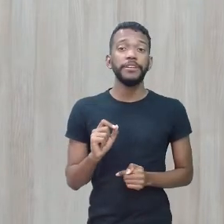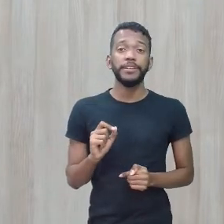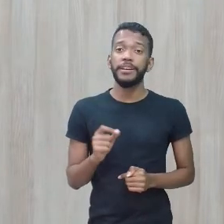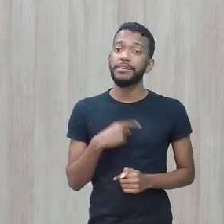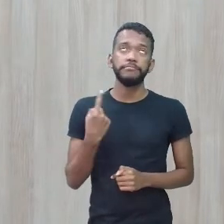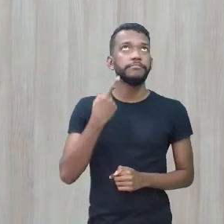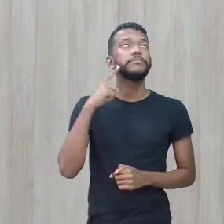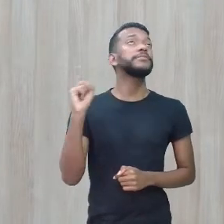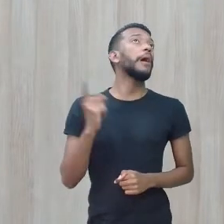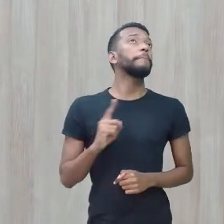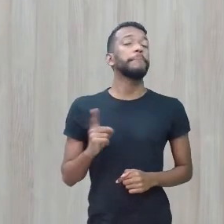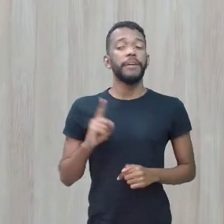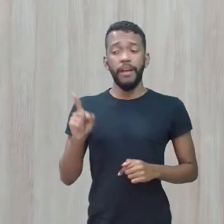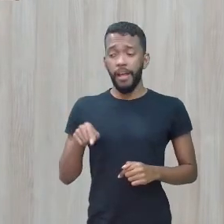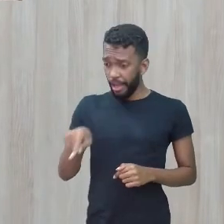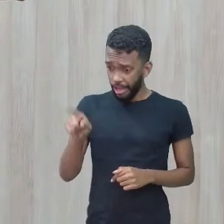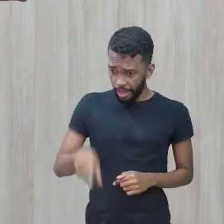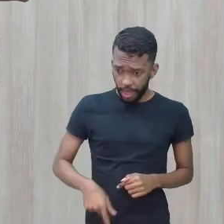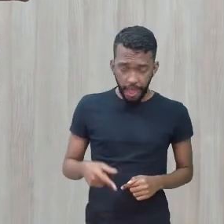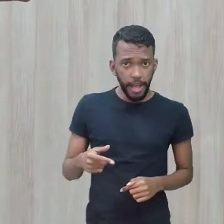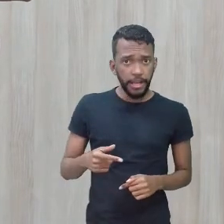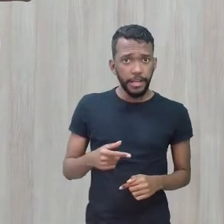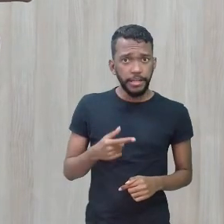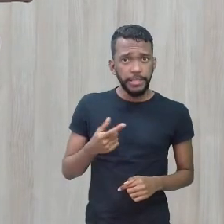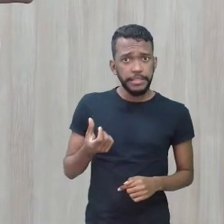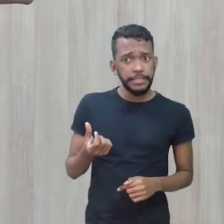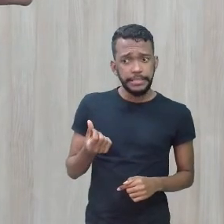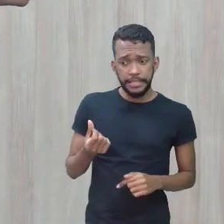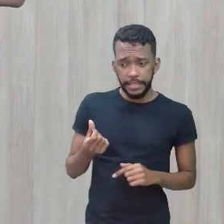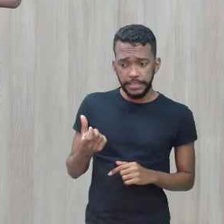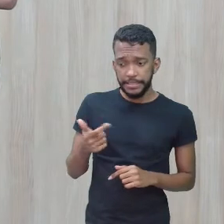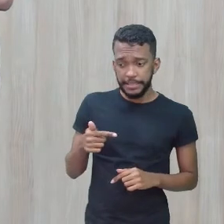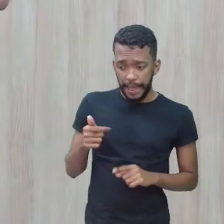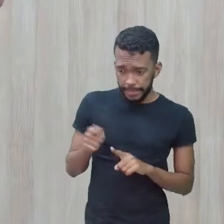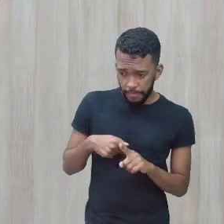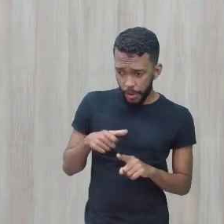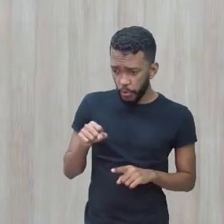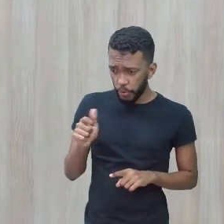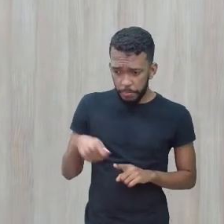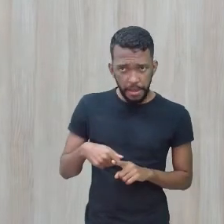sabia que aquela criança nasceu prematura.